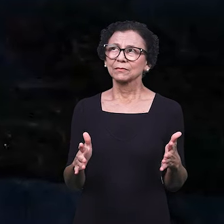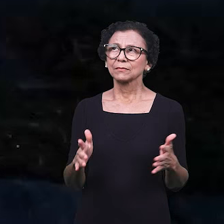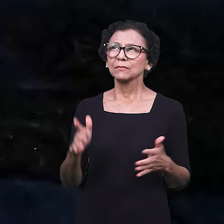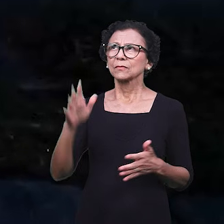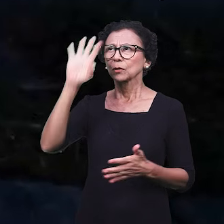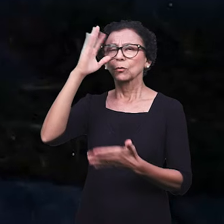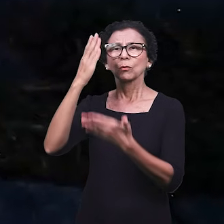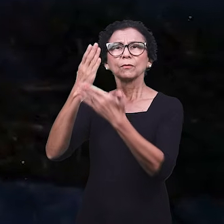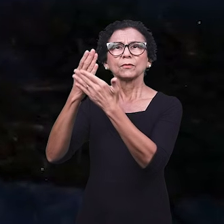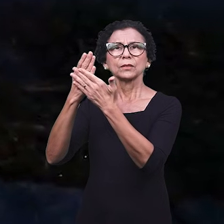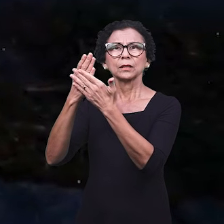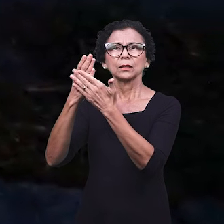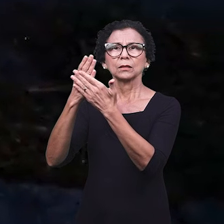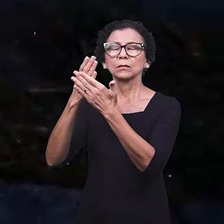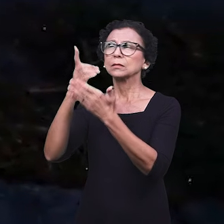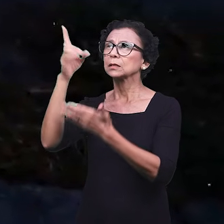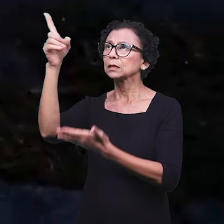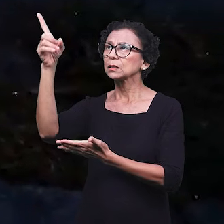Sei que Deus é por